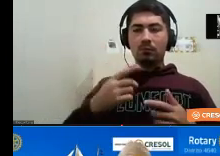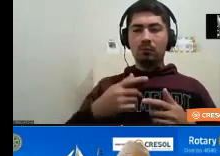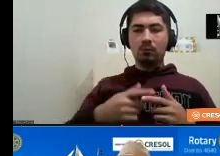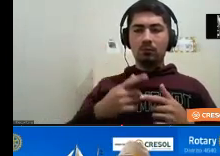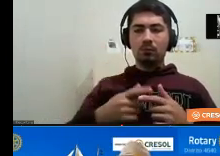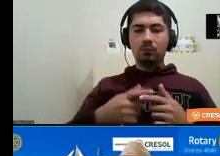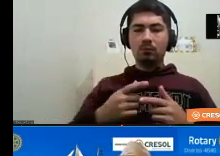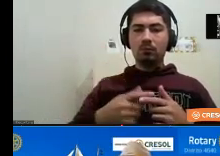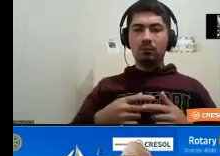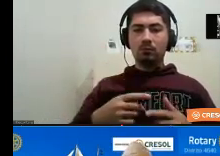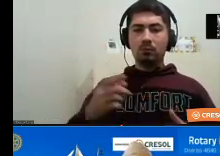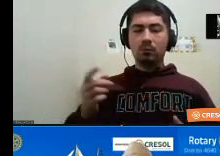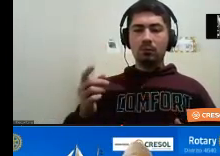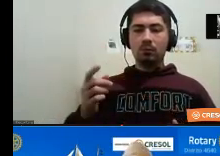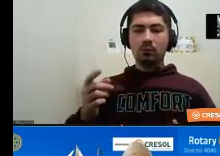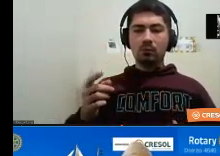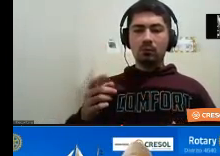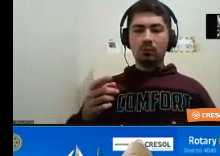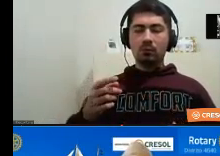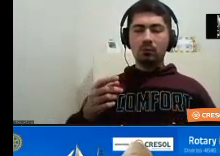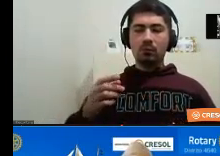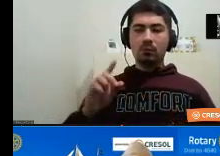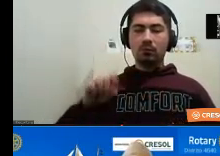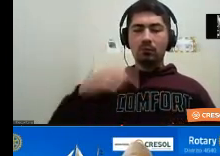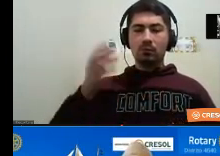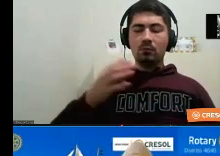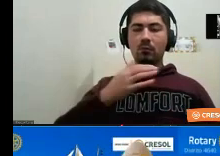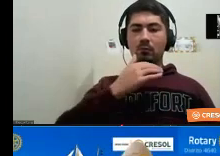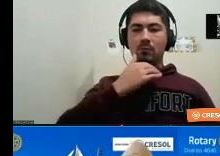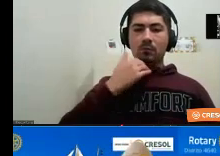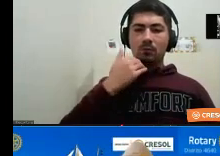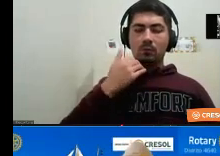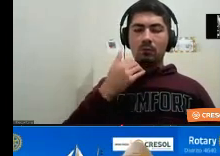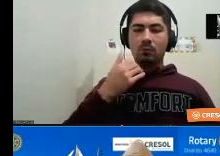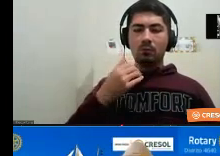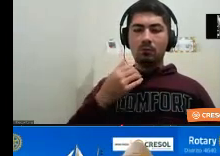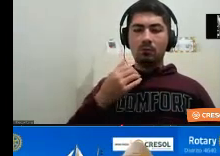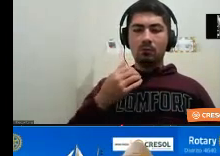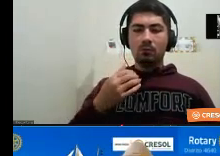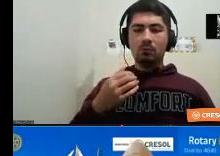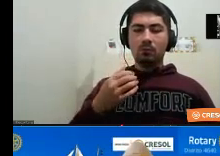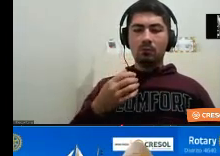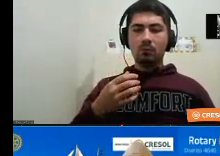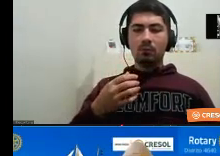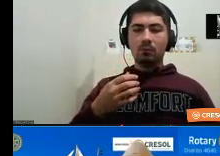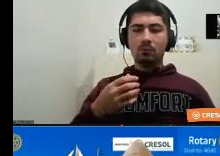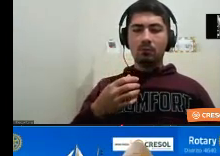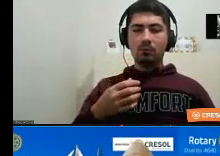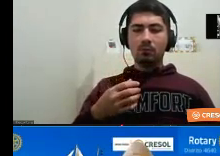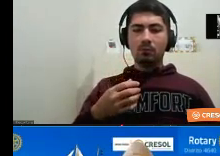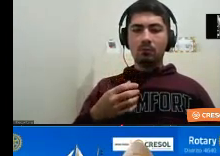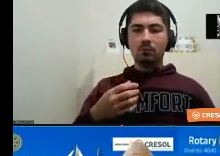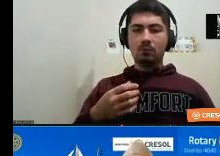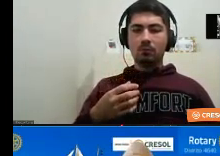quero que depois de morto, eu saí carbonizado e ninguém saber me reconhecer. E pelo menos, se